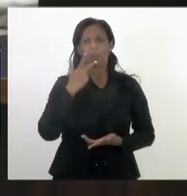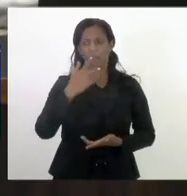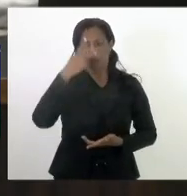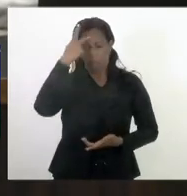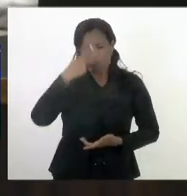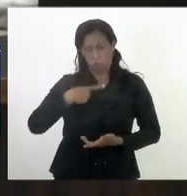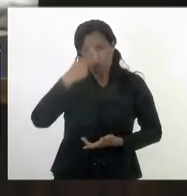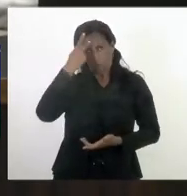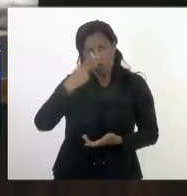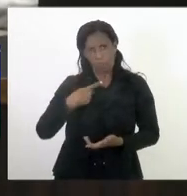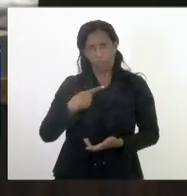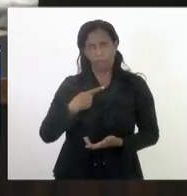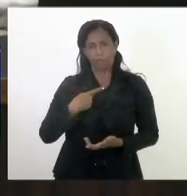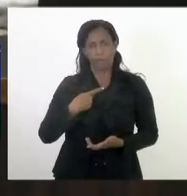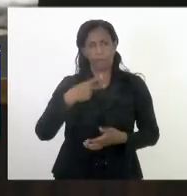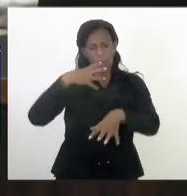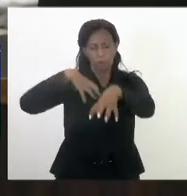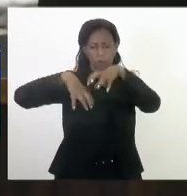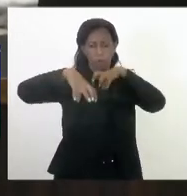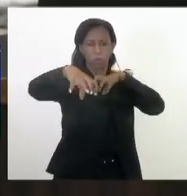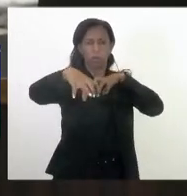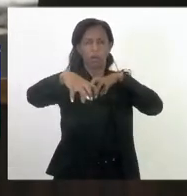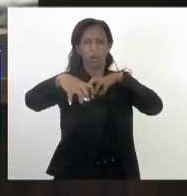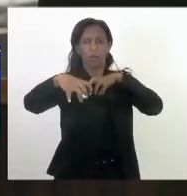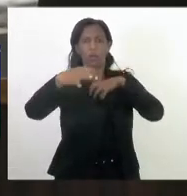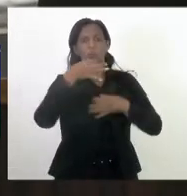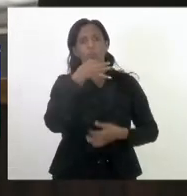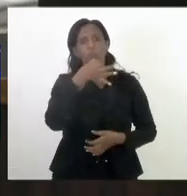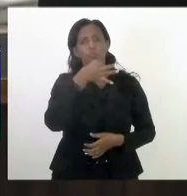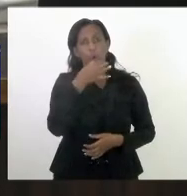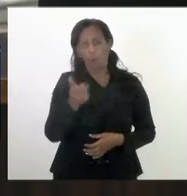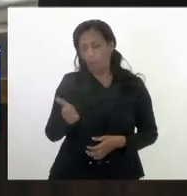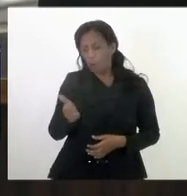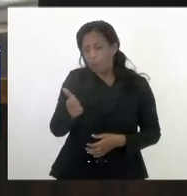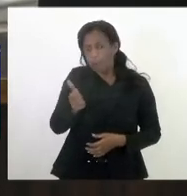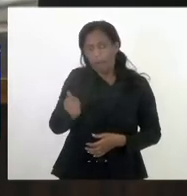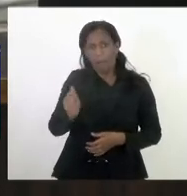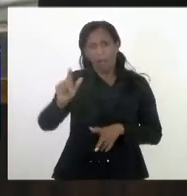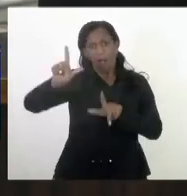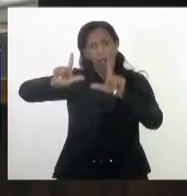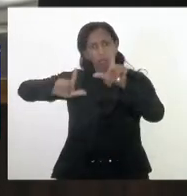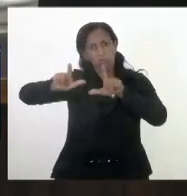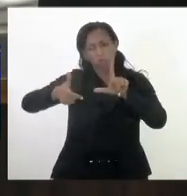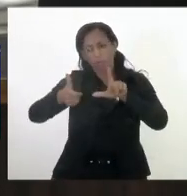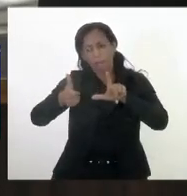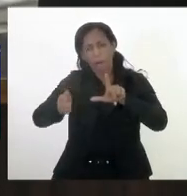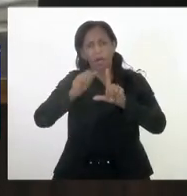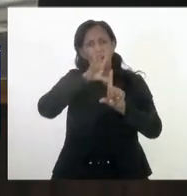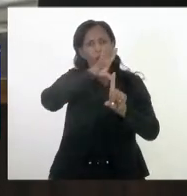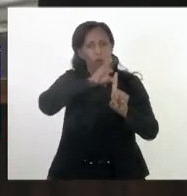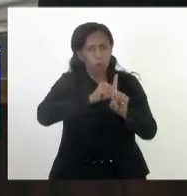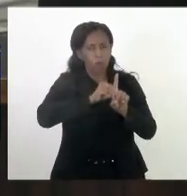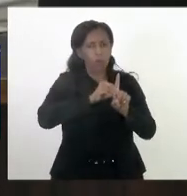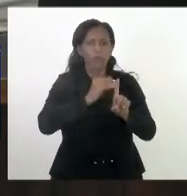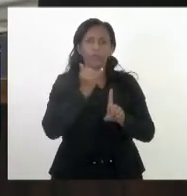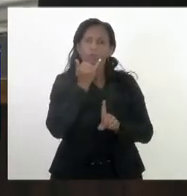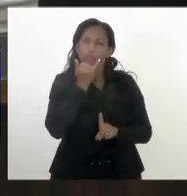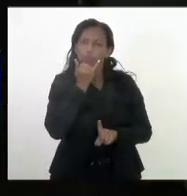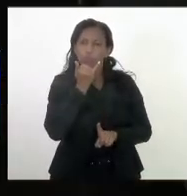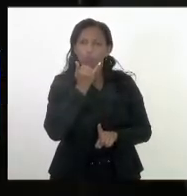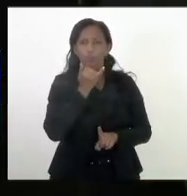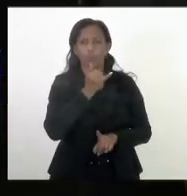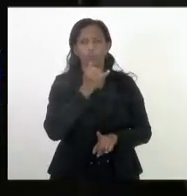pessoal remotamente, então, o som, por favor, sempre desligado. Desculpa, deputada